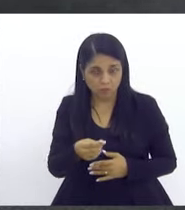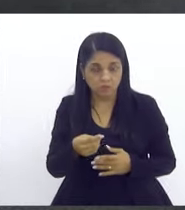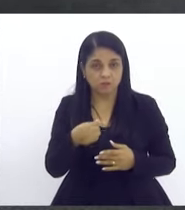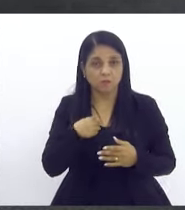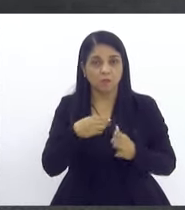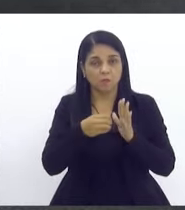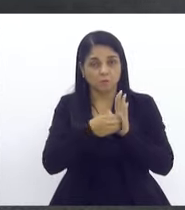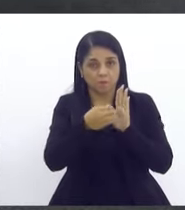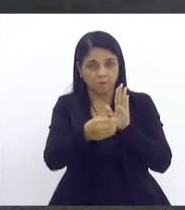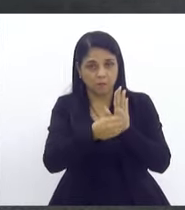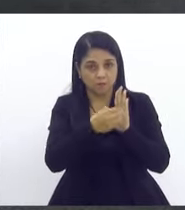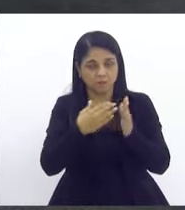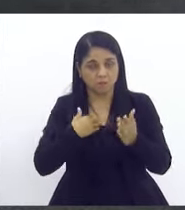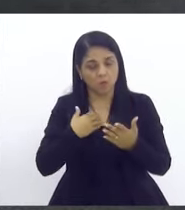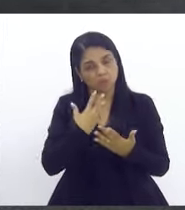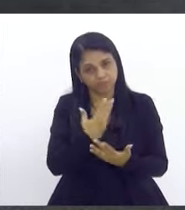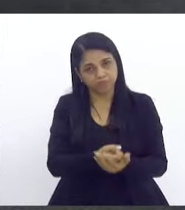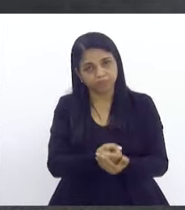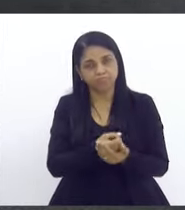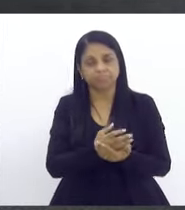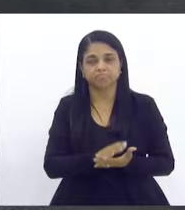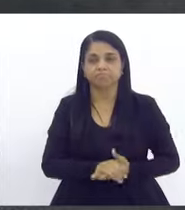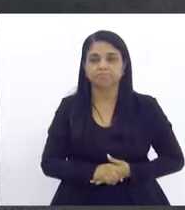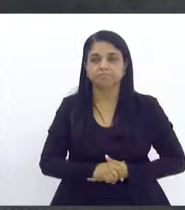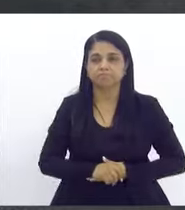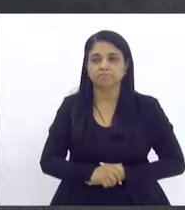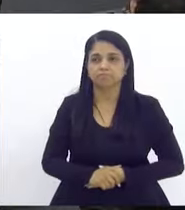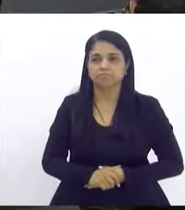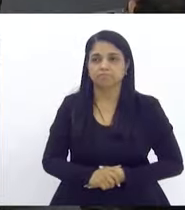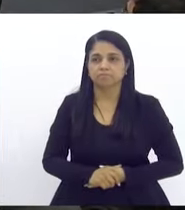parecer favorável.